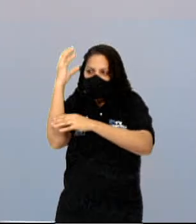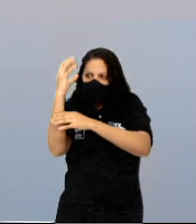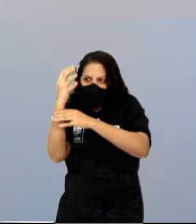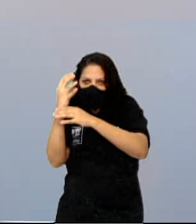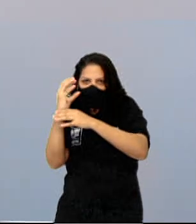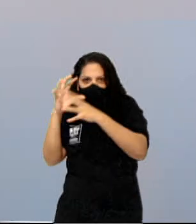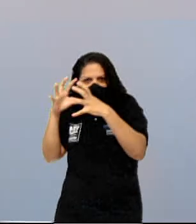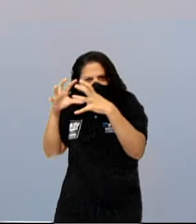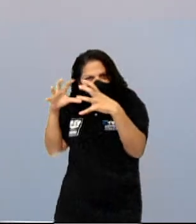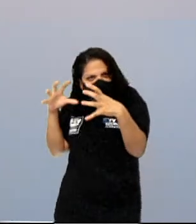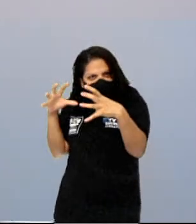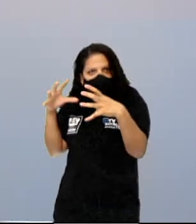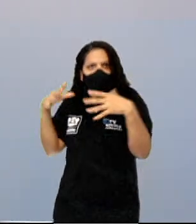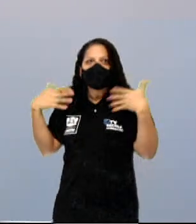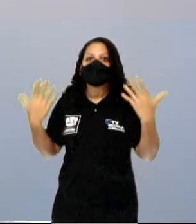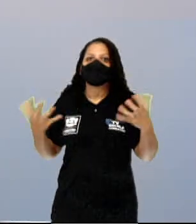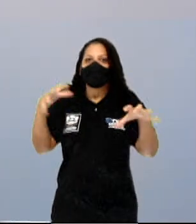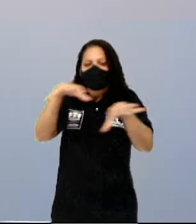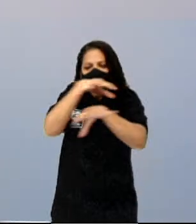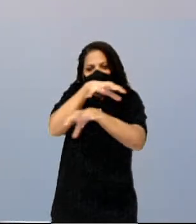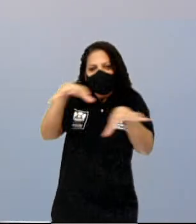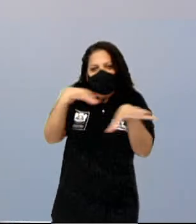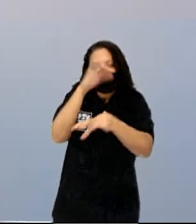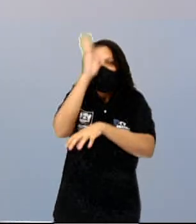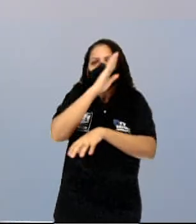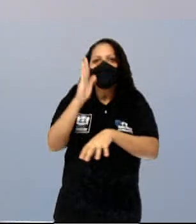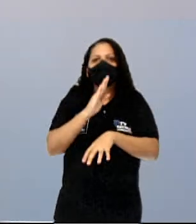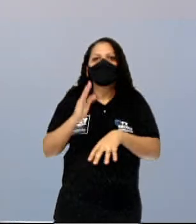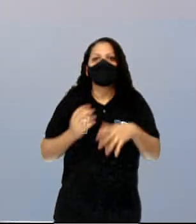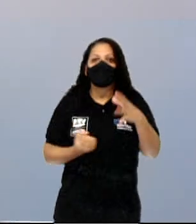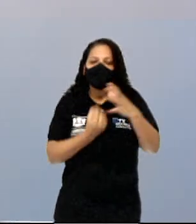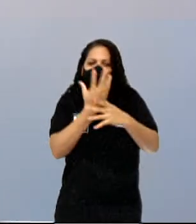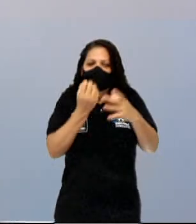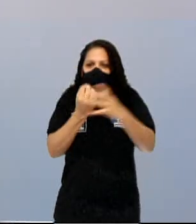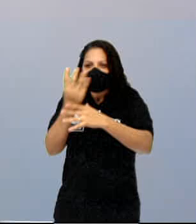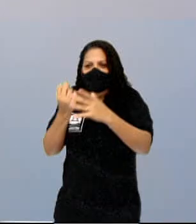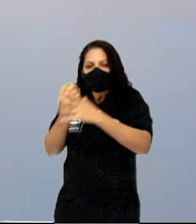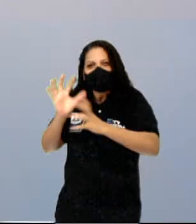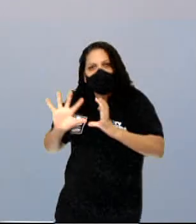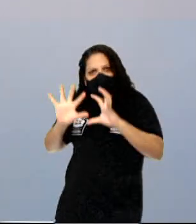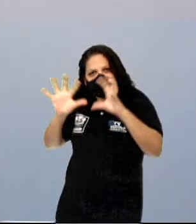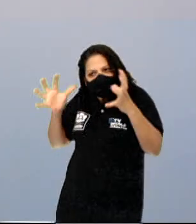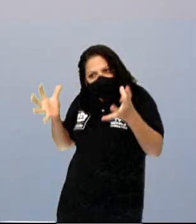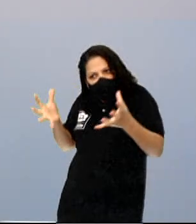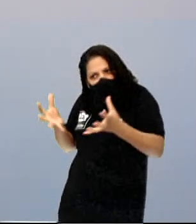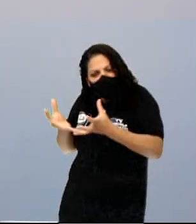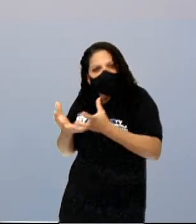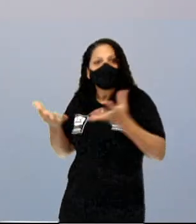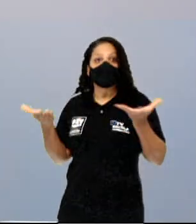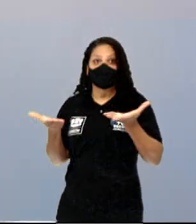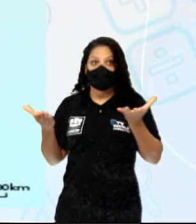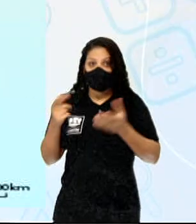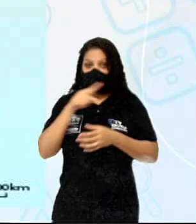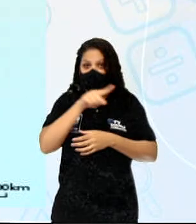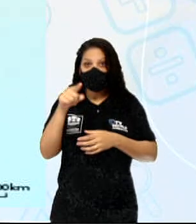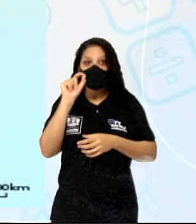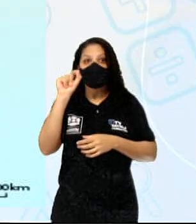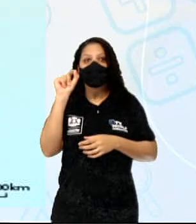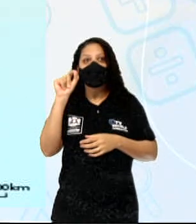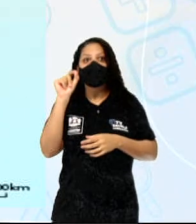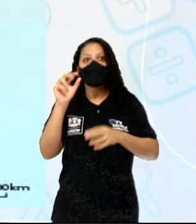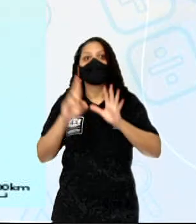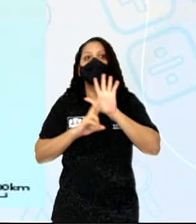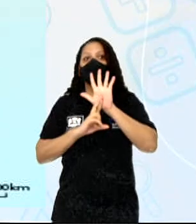domínios morfoclimáticos brasileiros, as formações arbustivas que eu vou trazer hoje para você, está aqui no mapa representado. Pelo